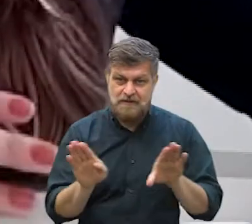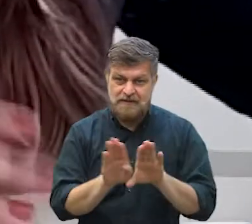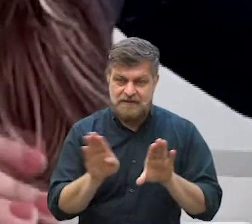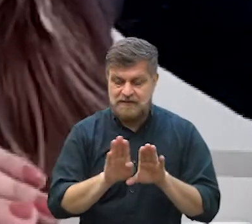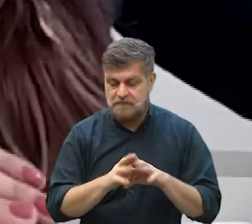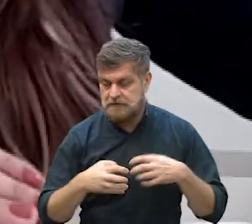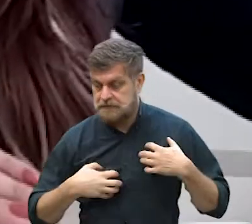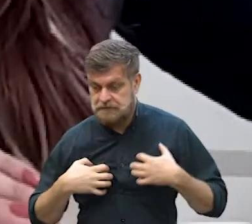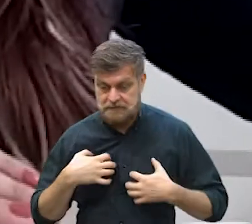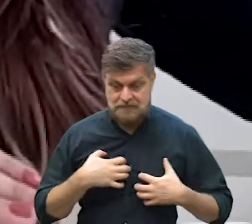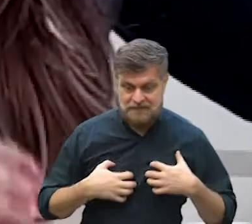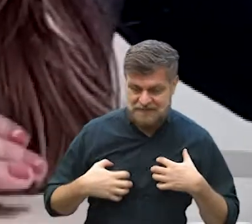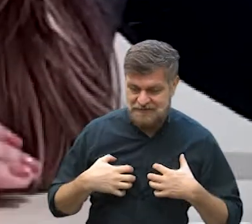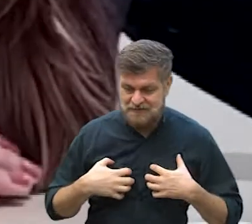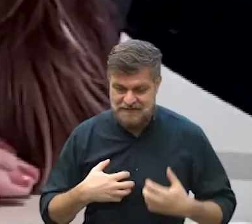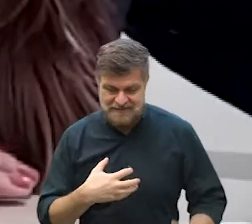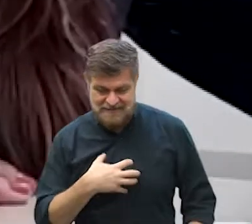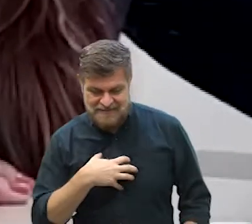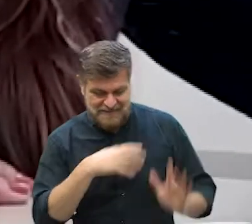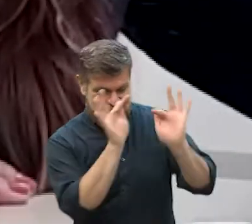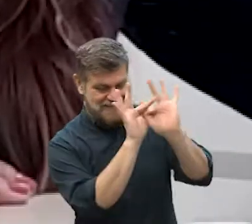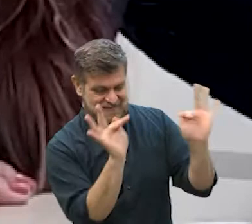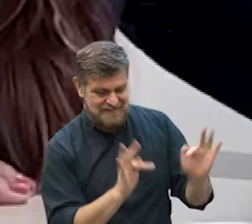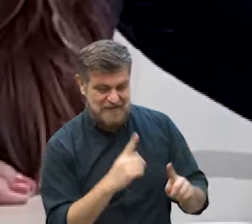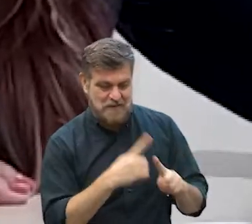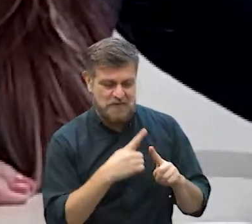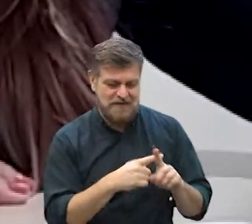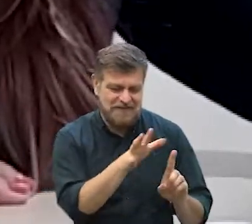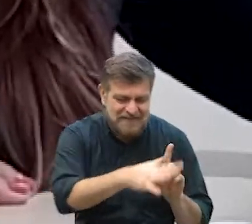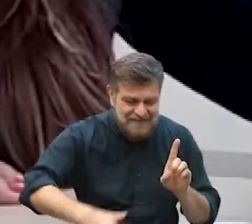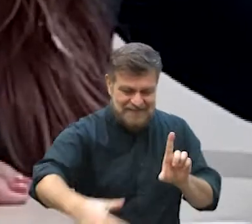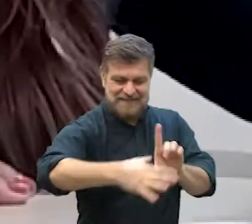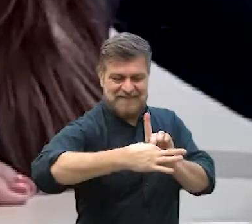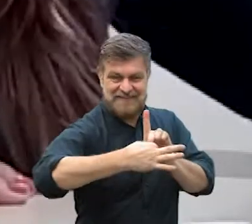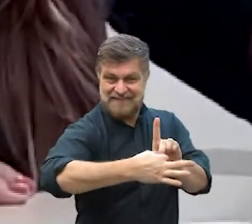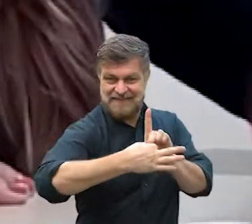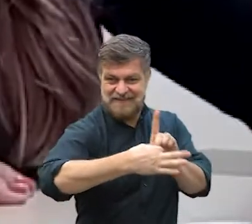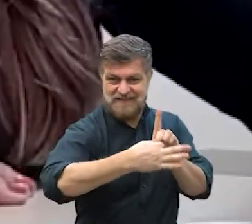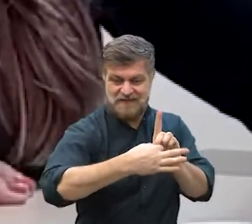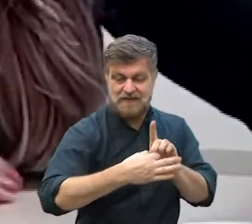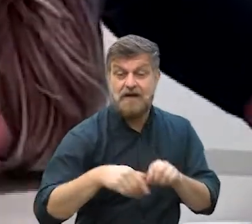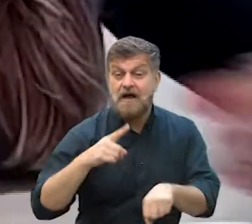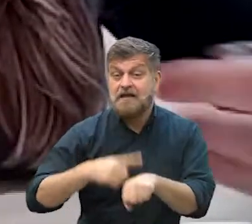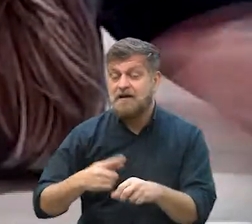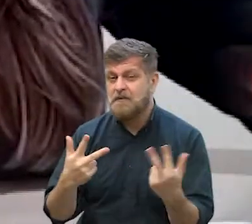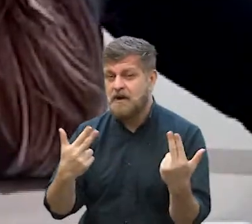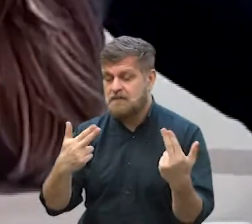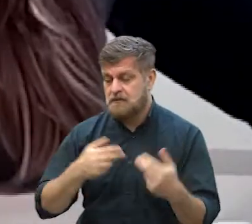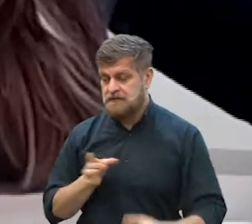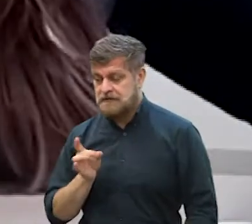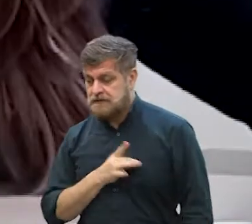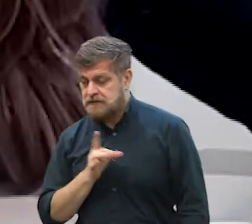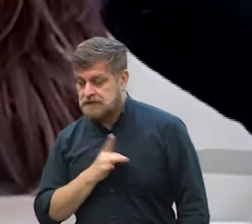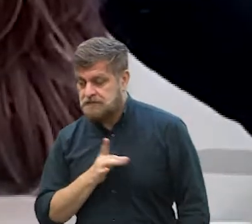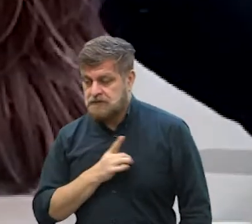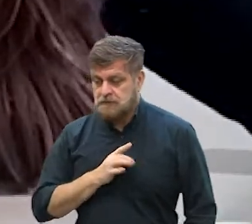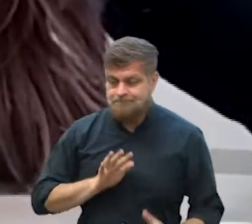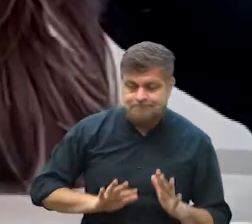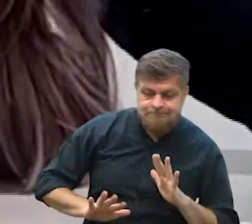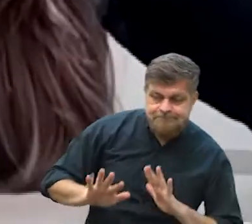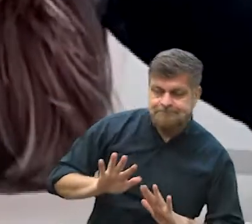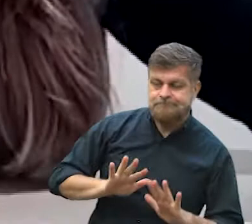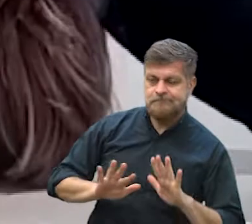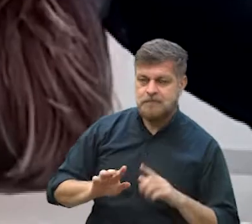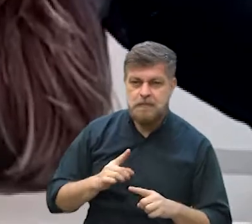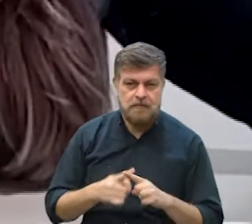misto, né, de sentimento. A gente fica feliz porque as crianças estão de volta e, ao mesmo tempo, fica com medo, fica um pouco